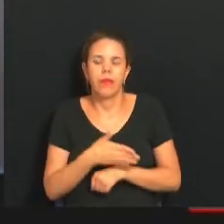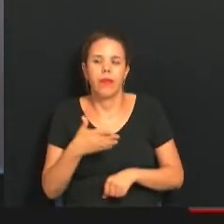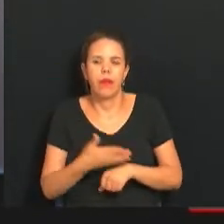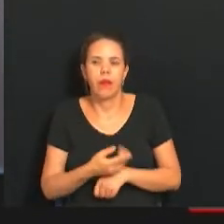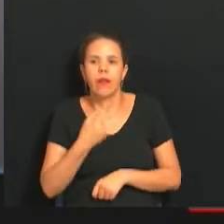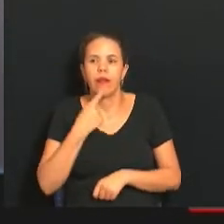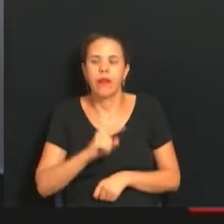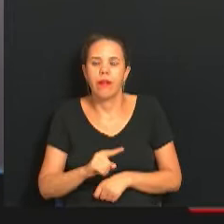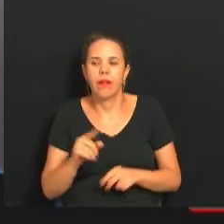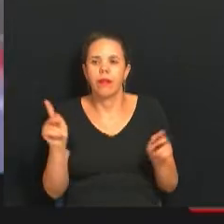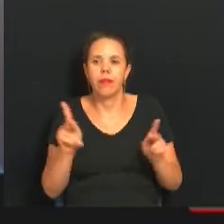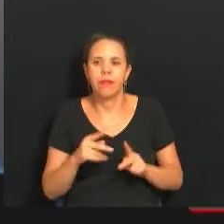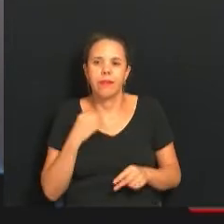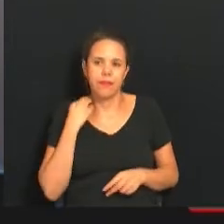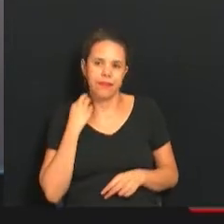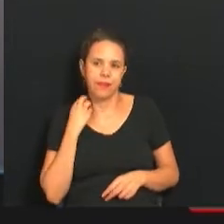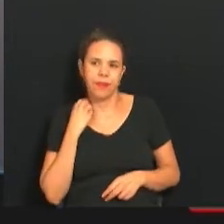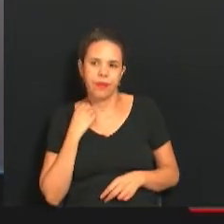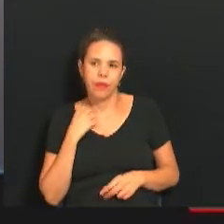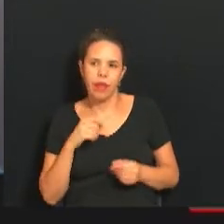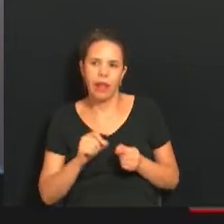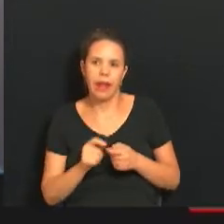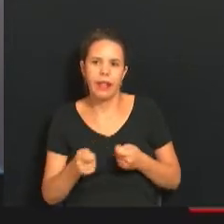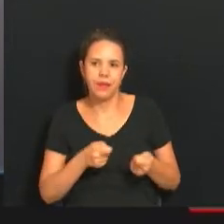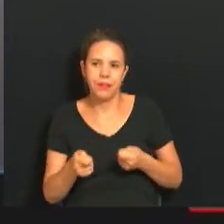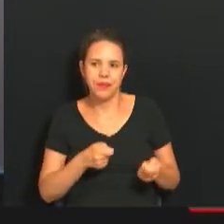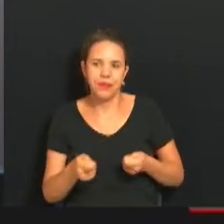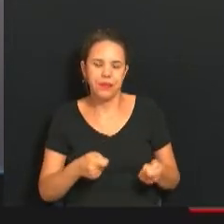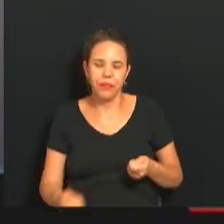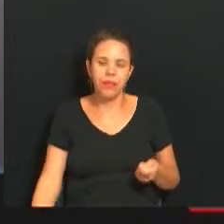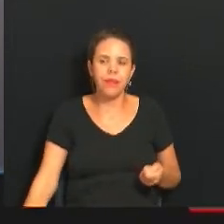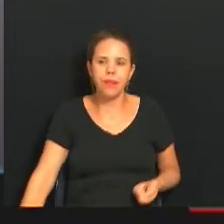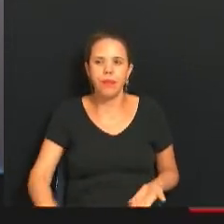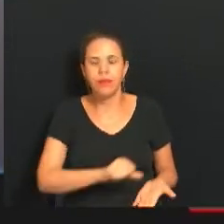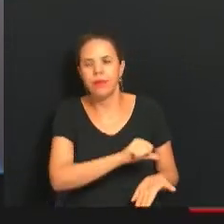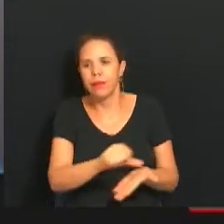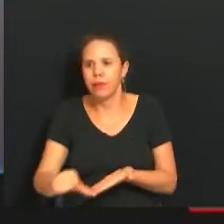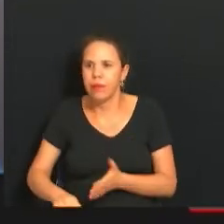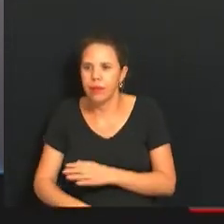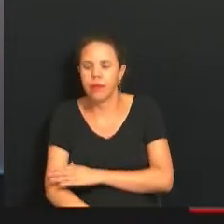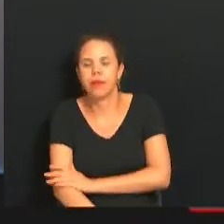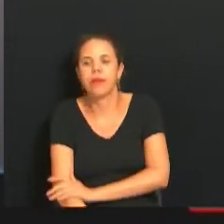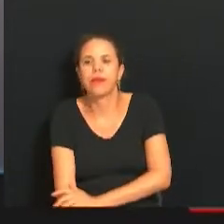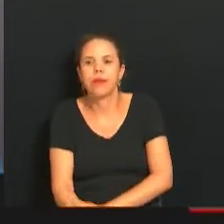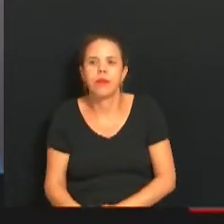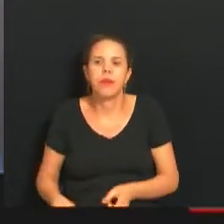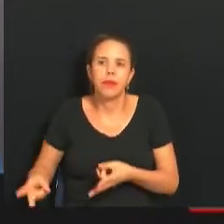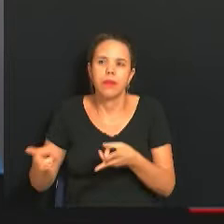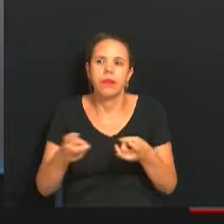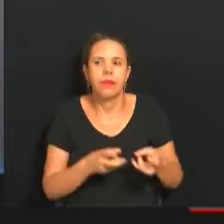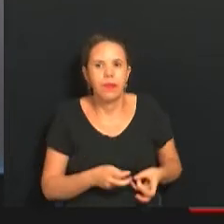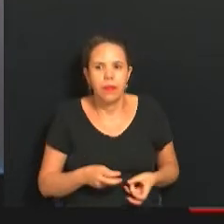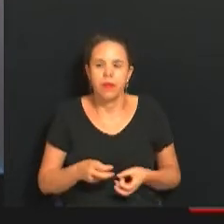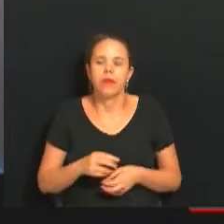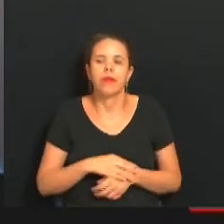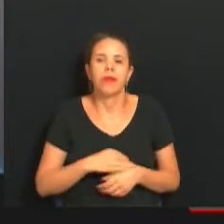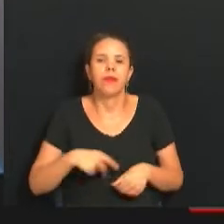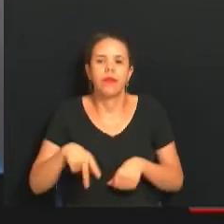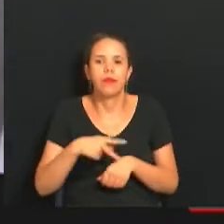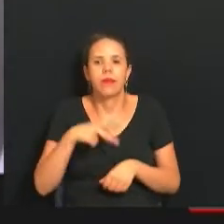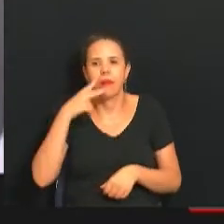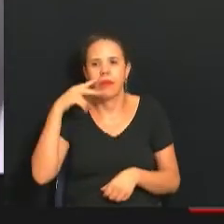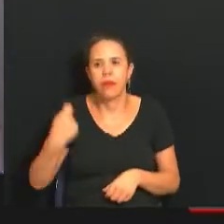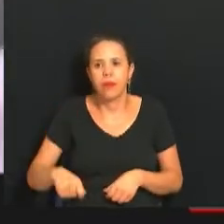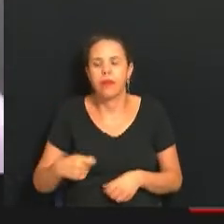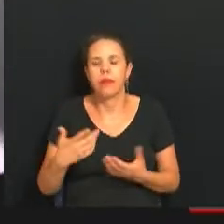missão de paz, e aí ela passa a controlar de fato aquele território. O que a gente está observando na Ucrânia com relação a isso? A